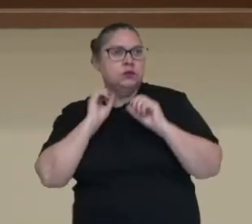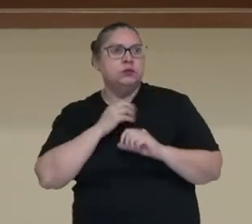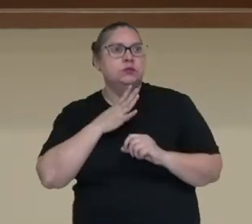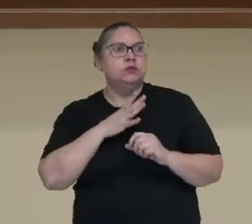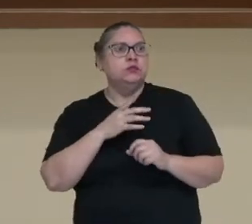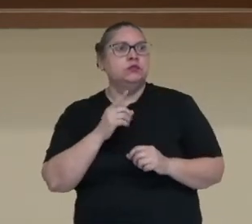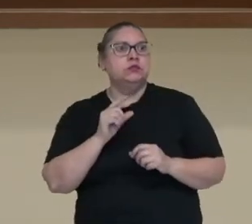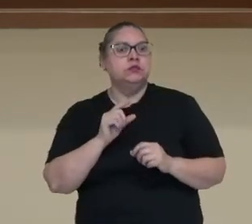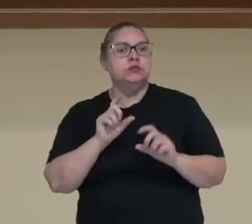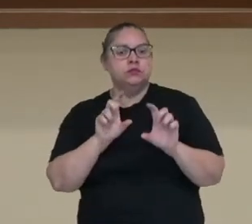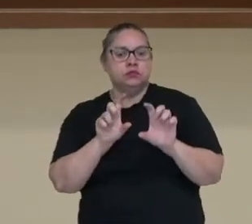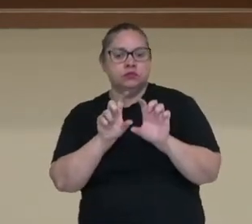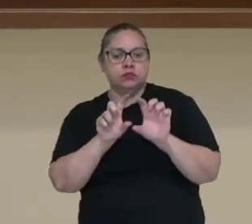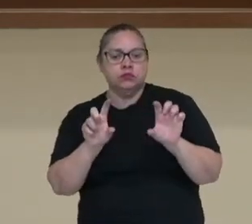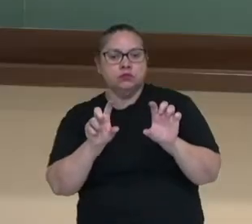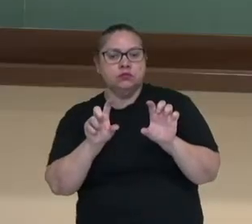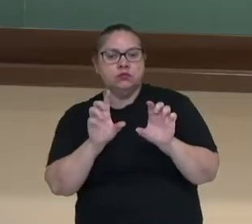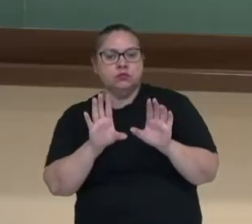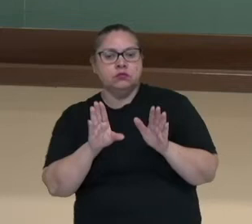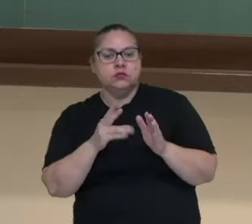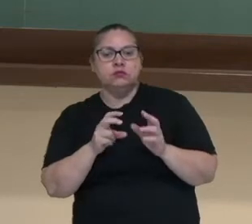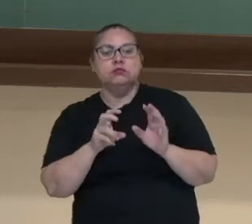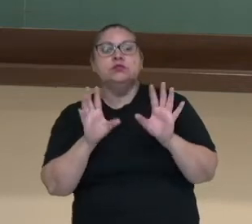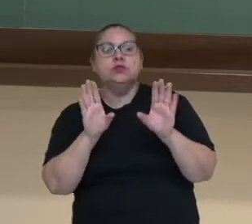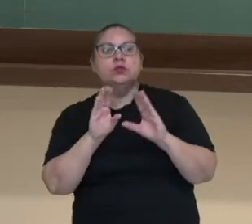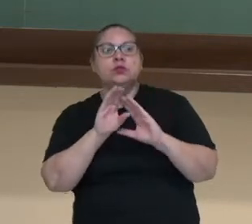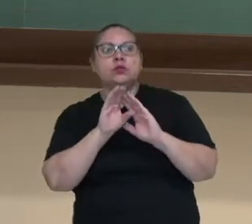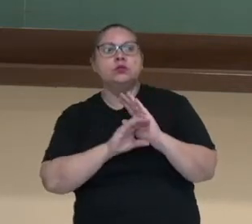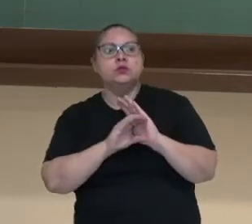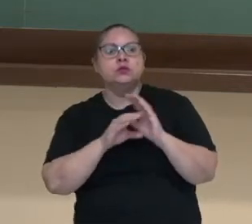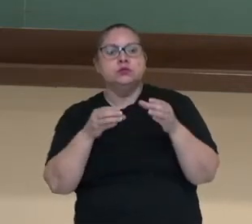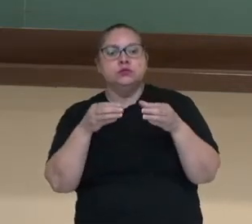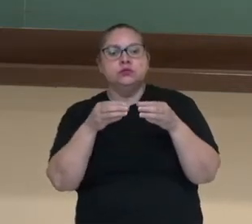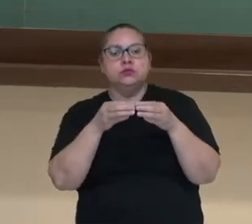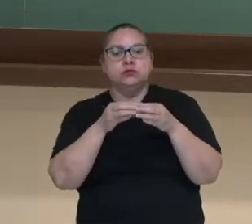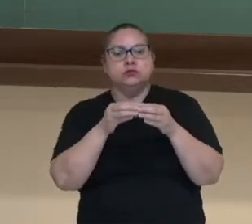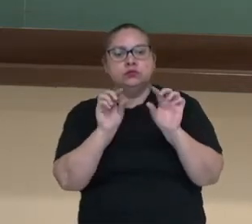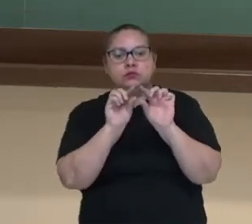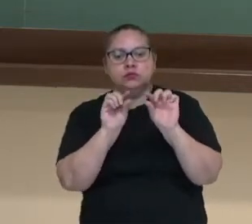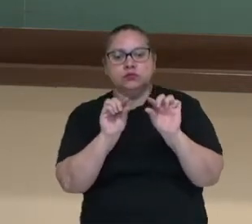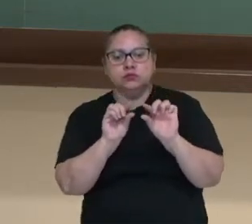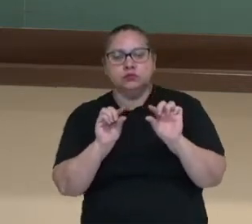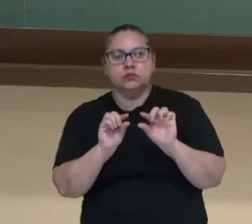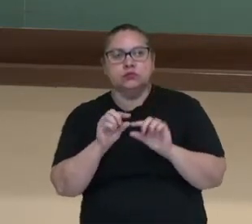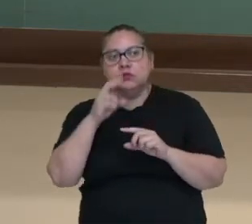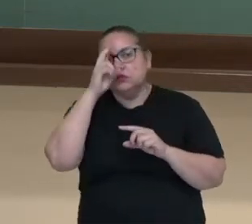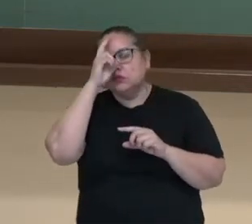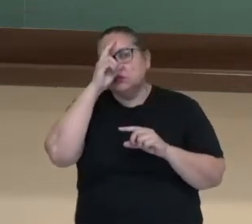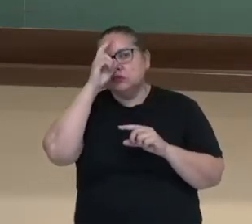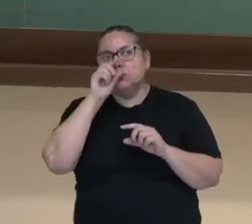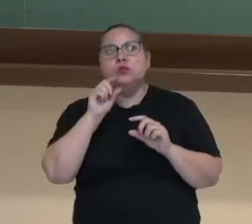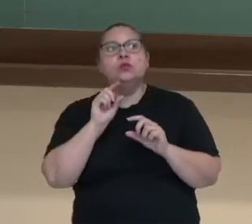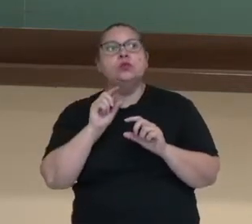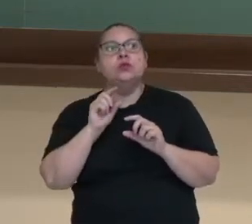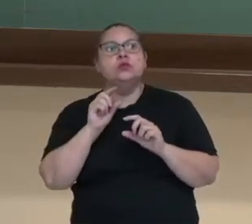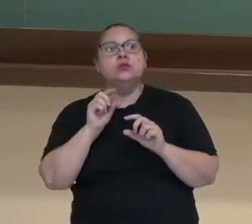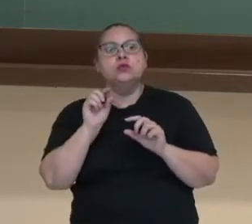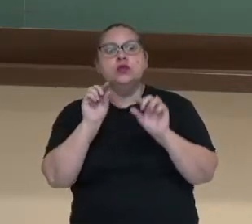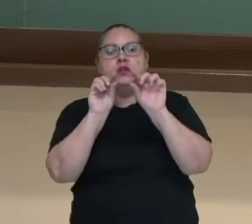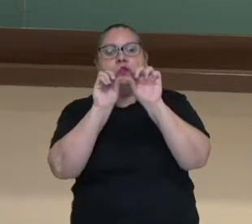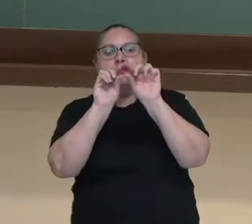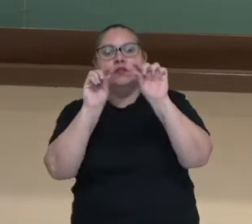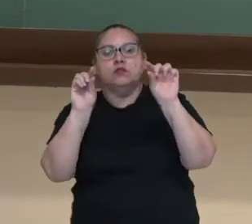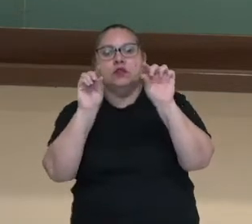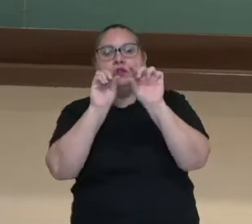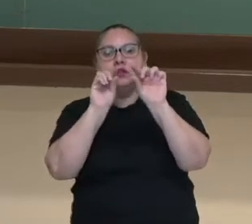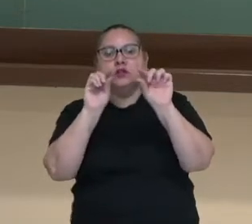Tem a estrofe, retomando o conceito, né? Agrupamento de versos. Lembrando sempre que o que é? Verso é cada